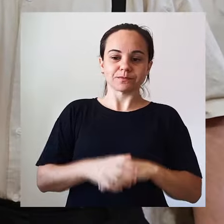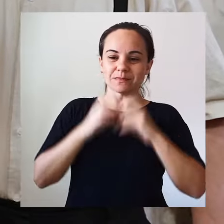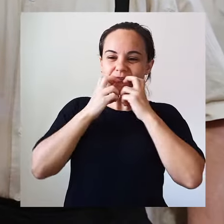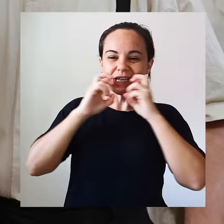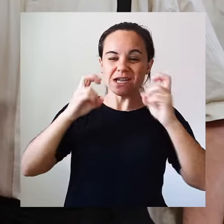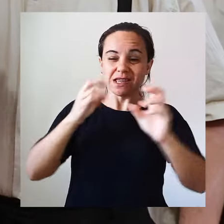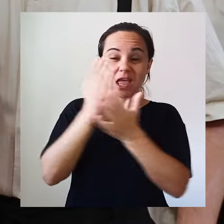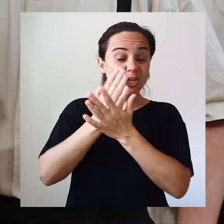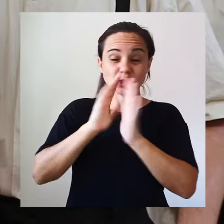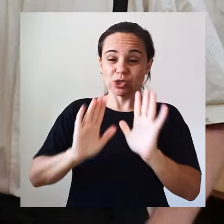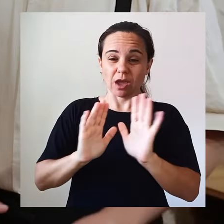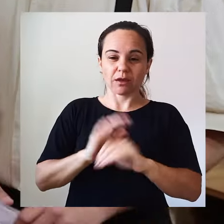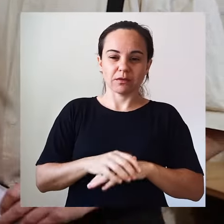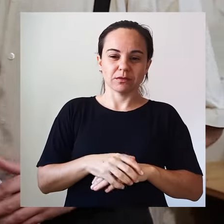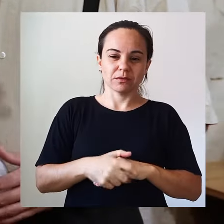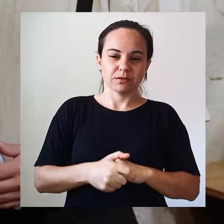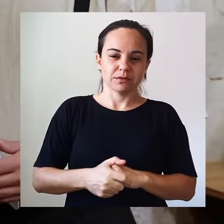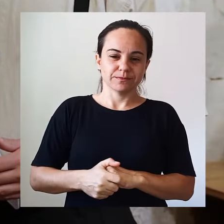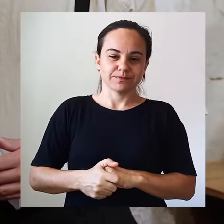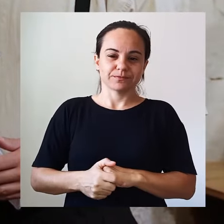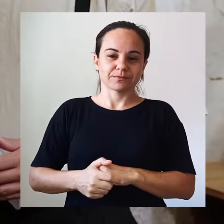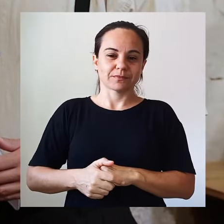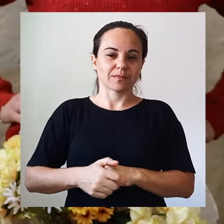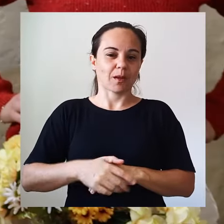Chega! Igual a bura da profa Genesi.